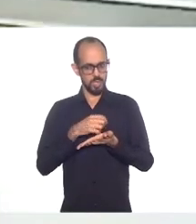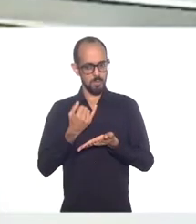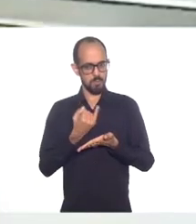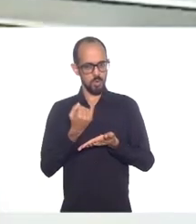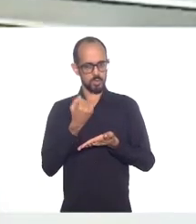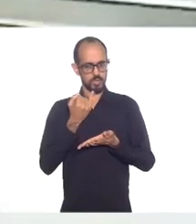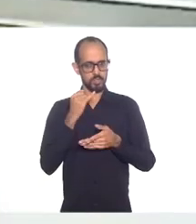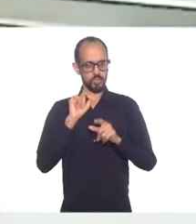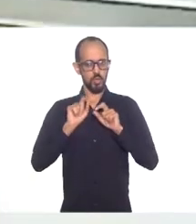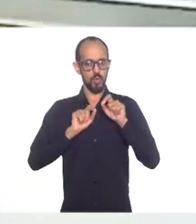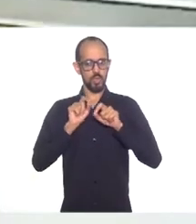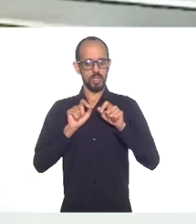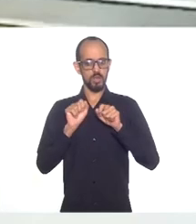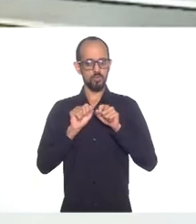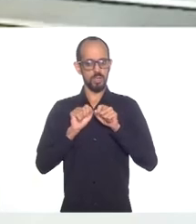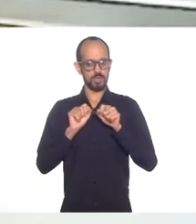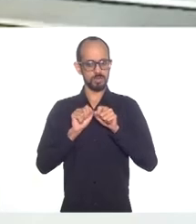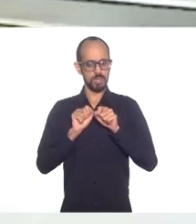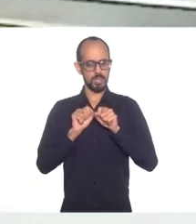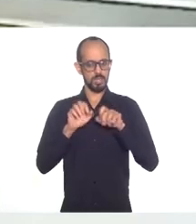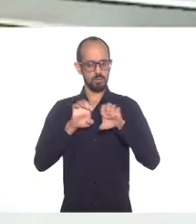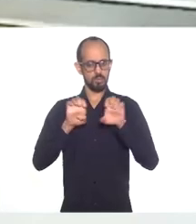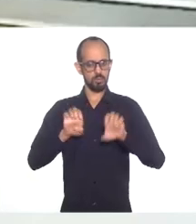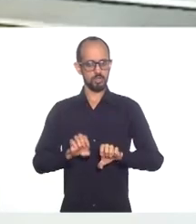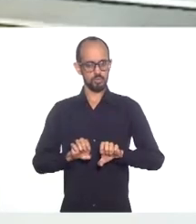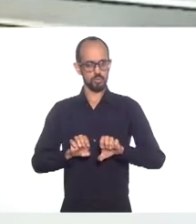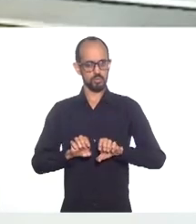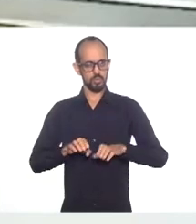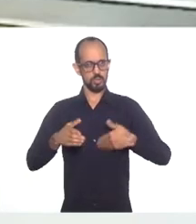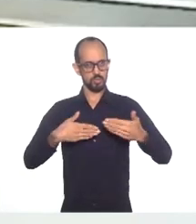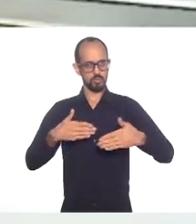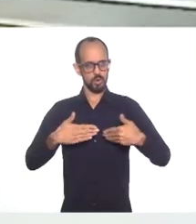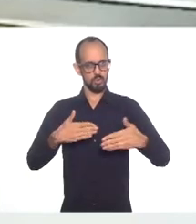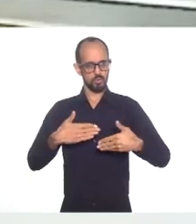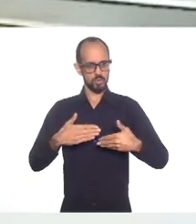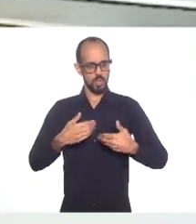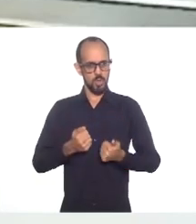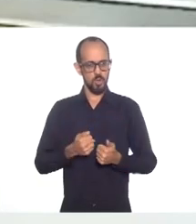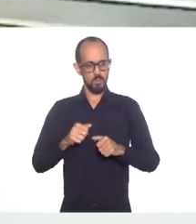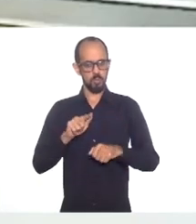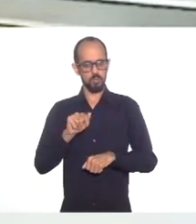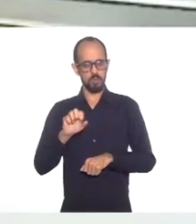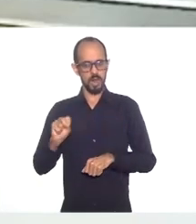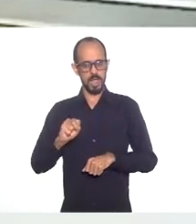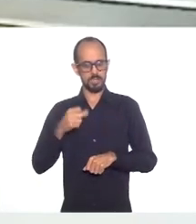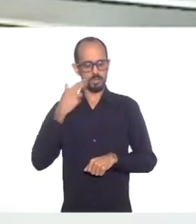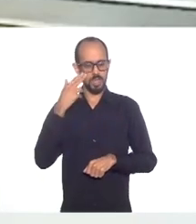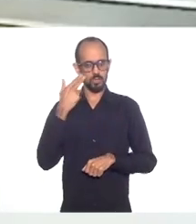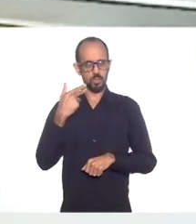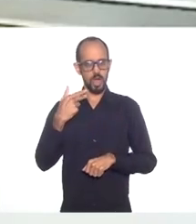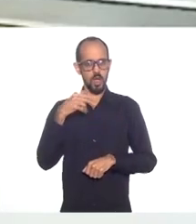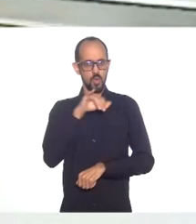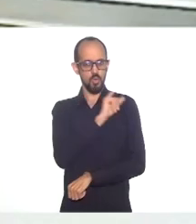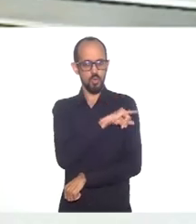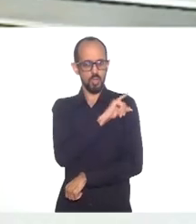que fazer para se ter uma estrutura produtiva alimentada por gás natural no Rio de